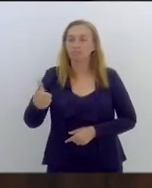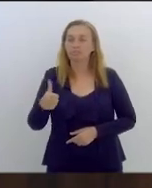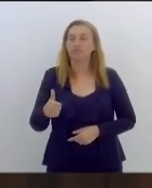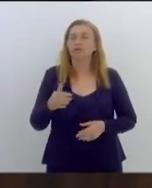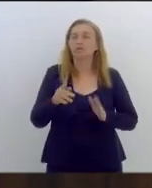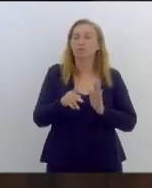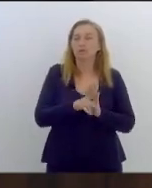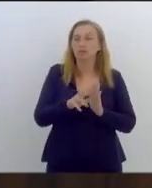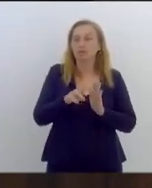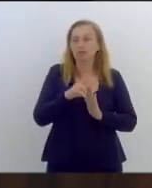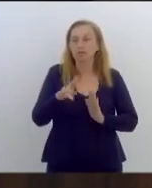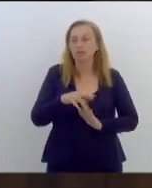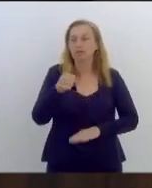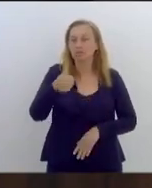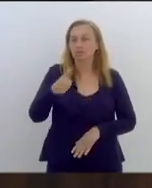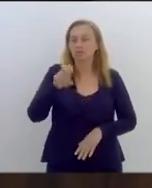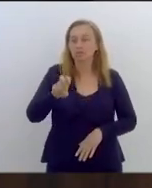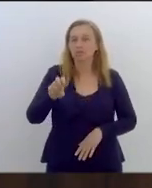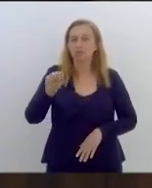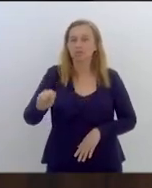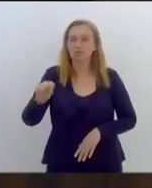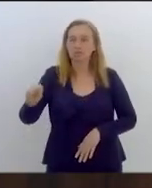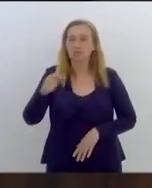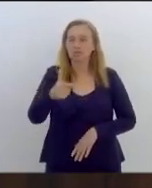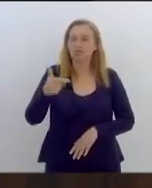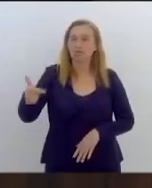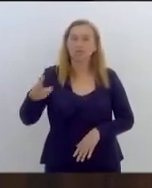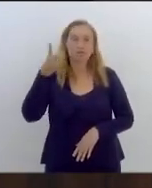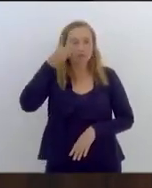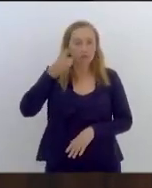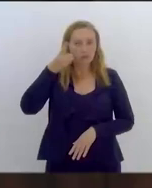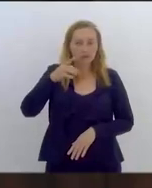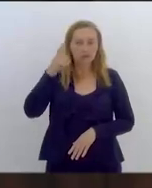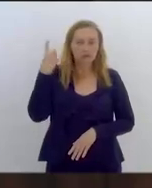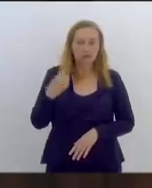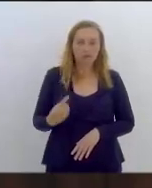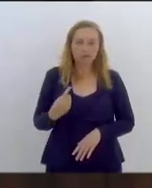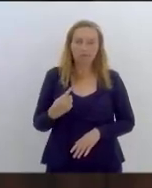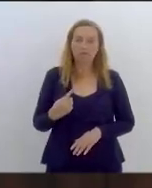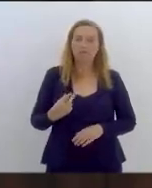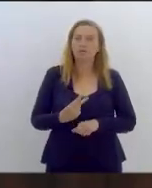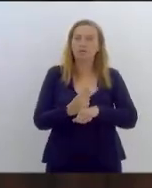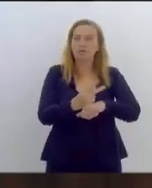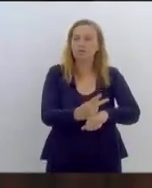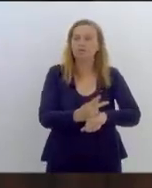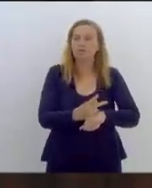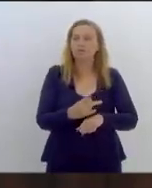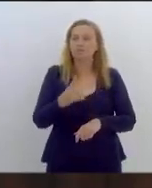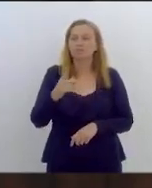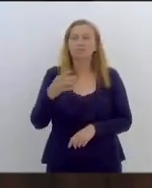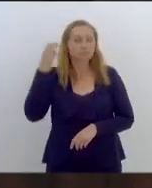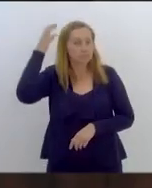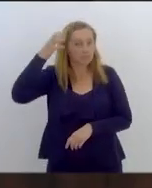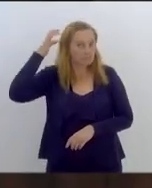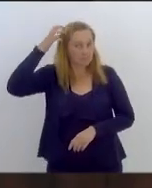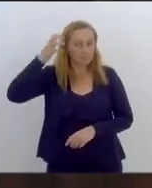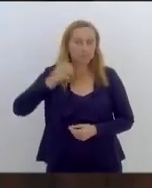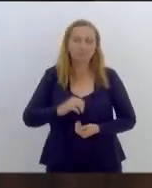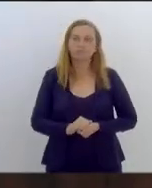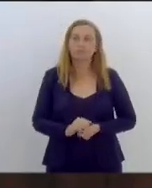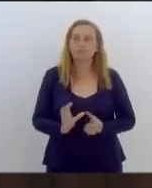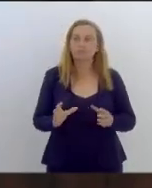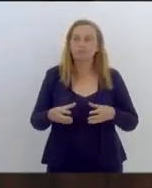resolução 1588/22, de autoria da deputada Dani Monteiro, que concede o prêmio Marielle Franco ao coletivo de